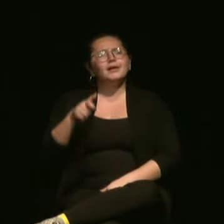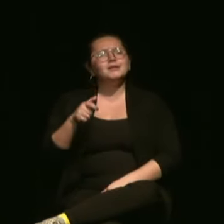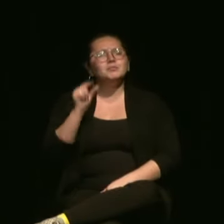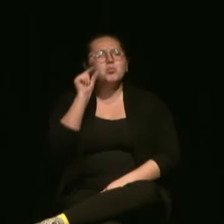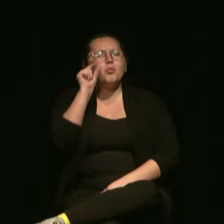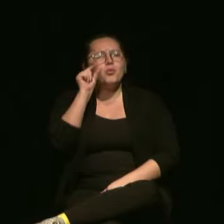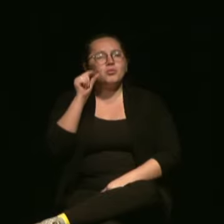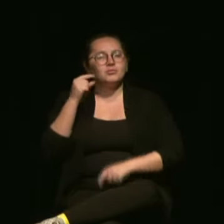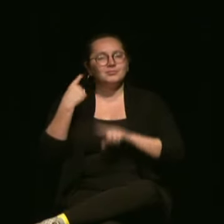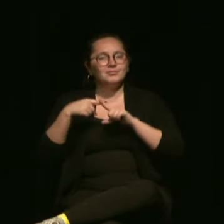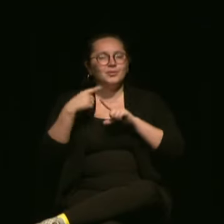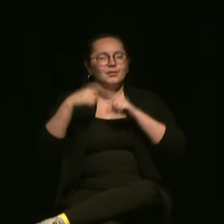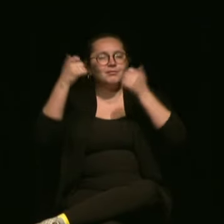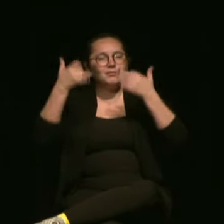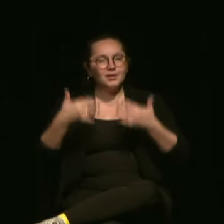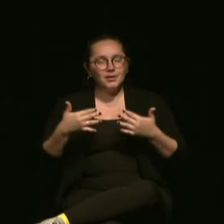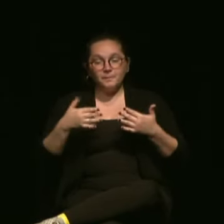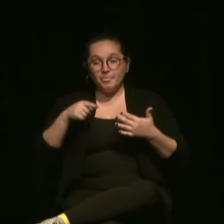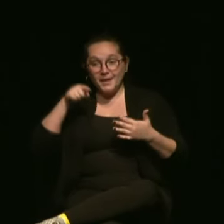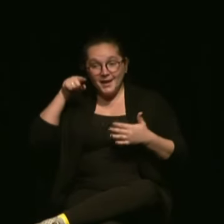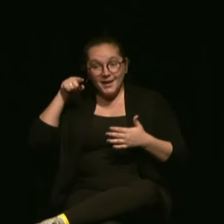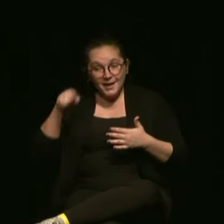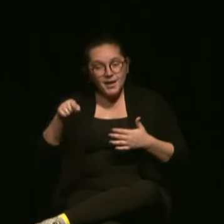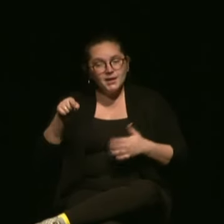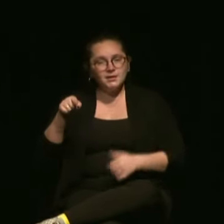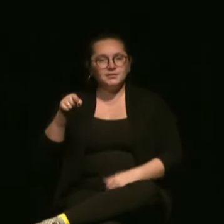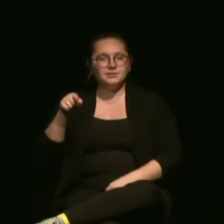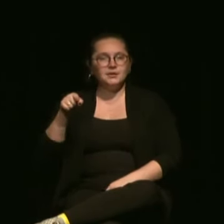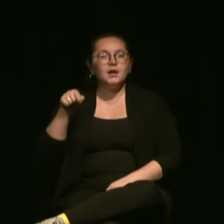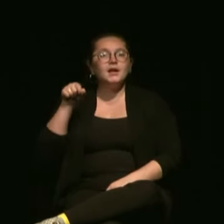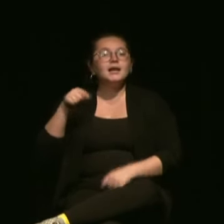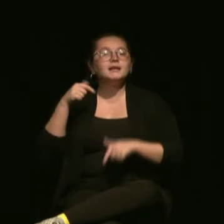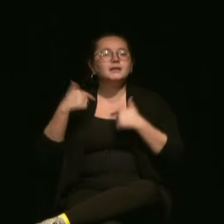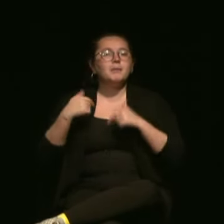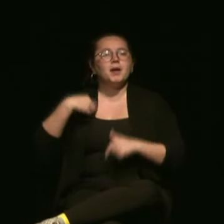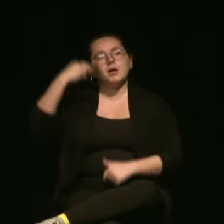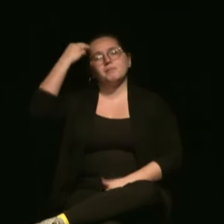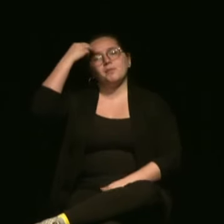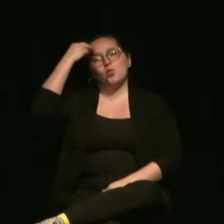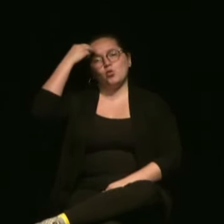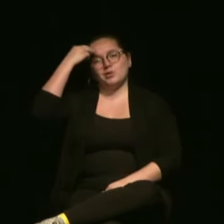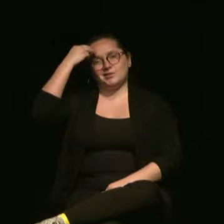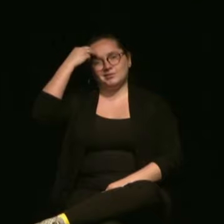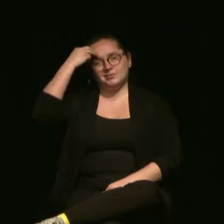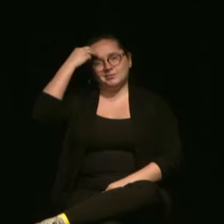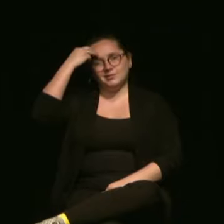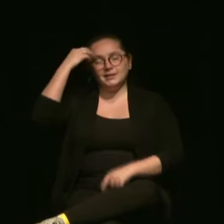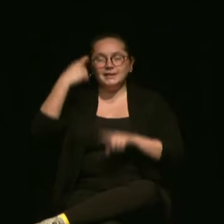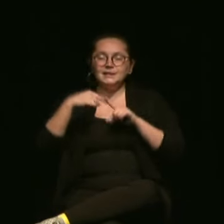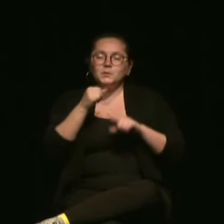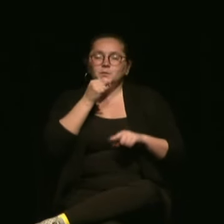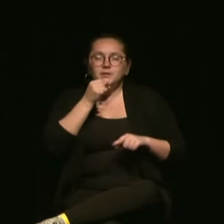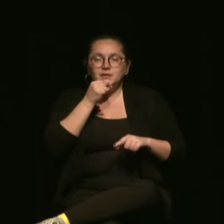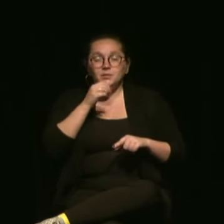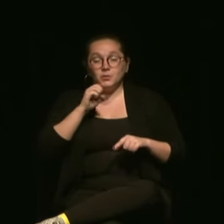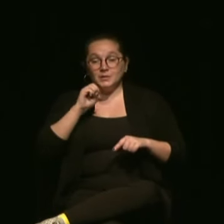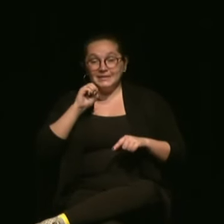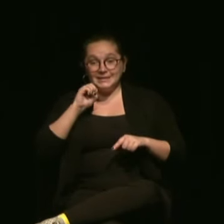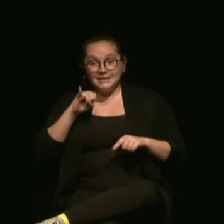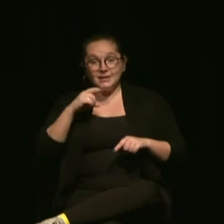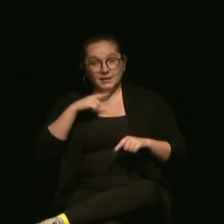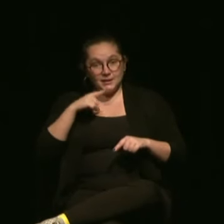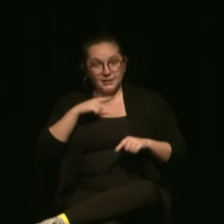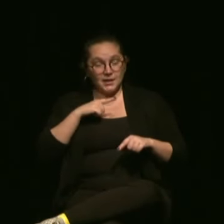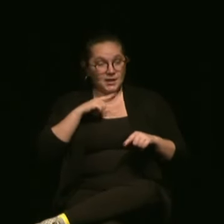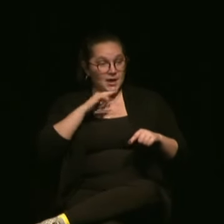Porque, como eu falei para vocês, o essencial do Coutinho é o trabalho da memória, né? E, portanto, uma distância, quanto maior a distância